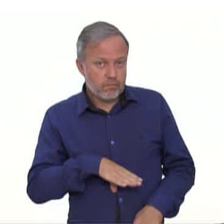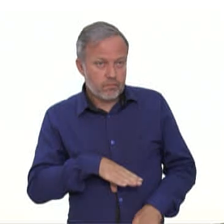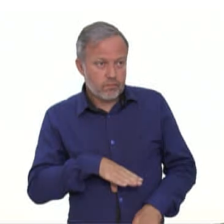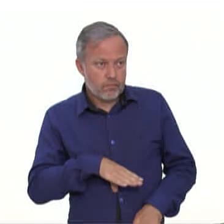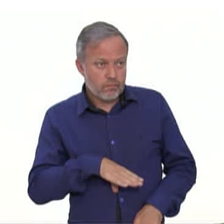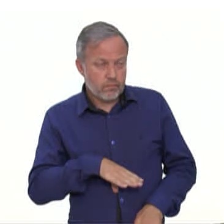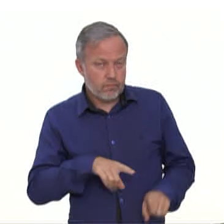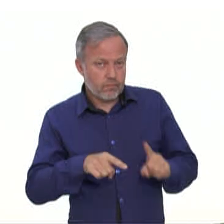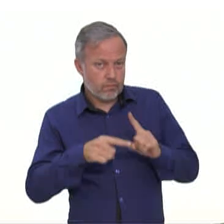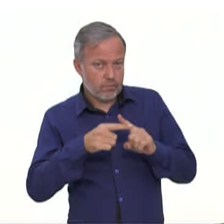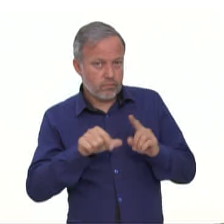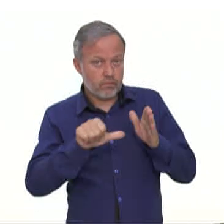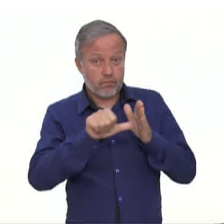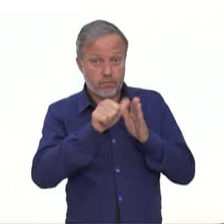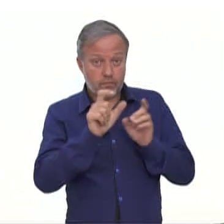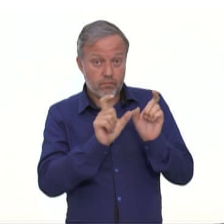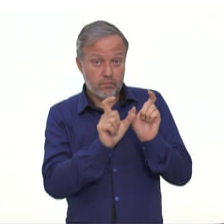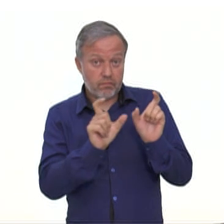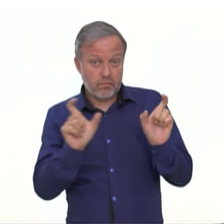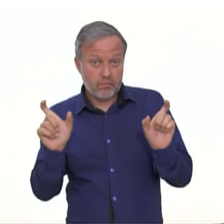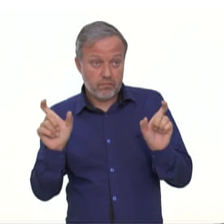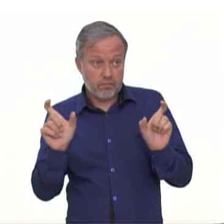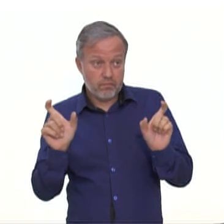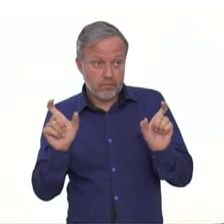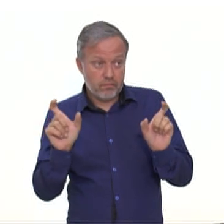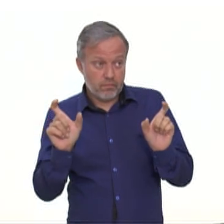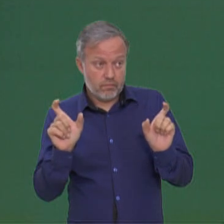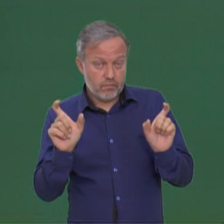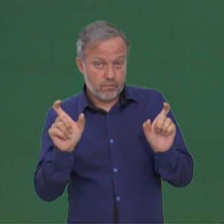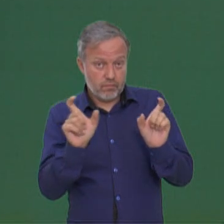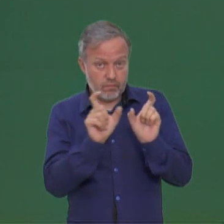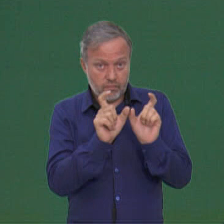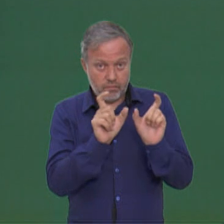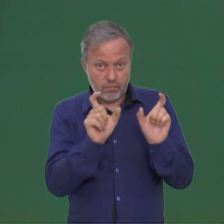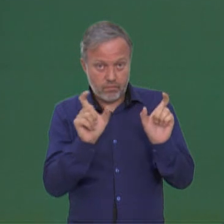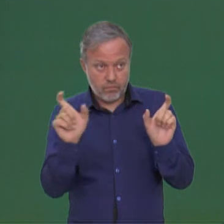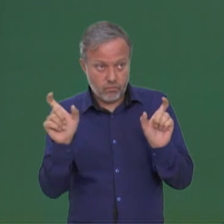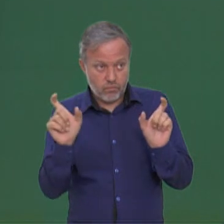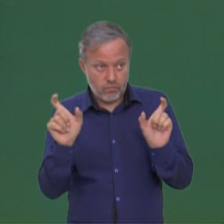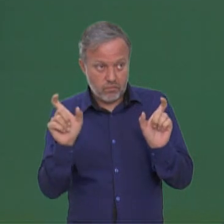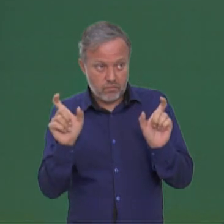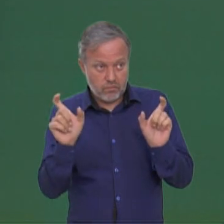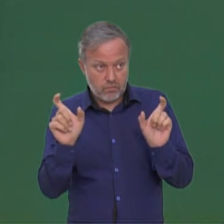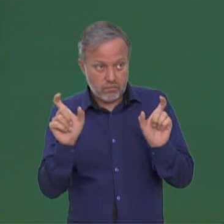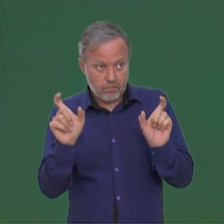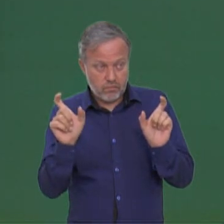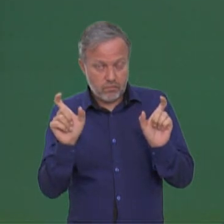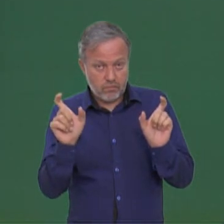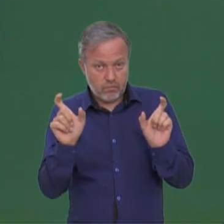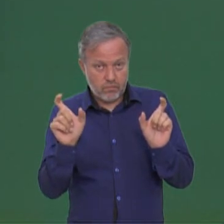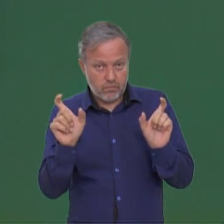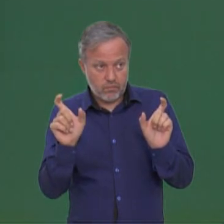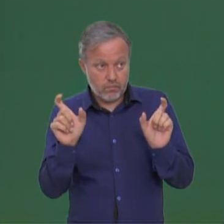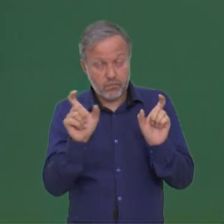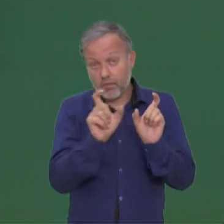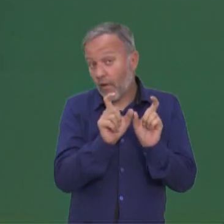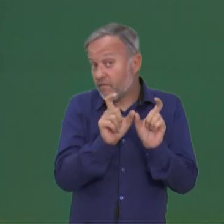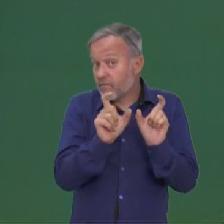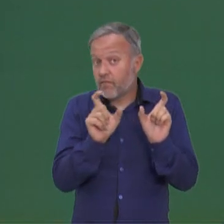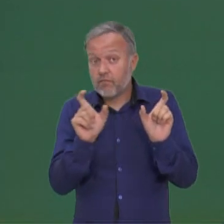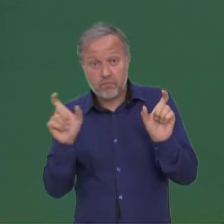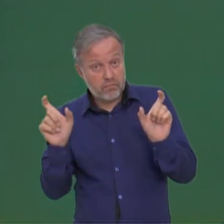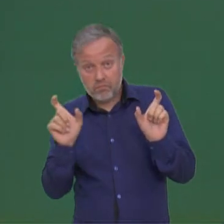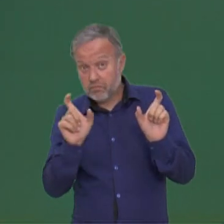padrão, pois na primeira frase, e eu digo frase entre aspas porque isso daqui não é uma